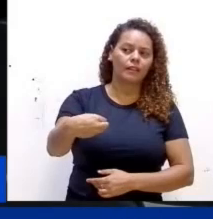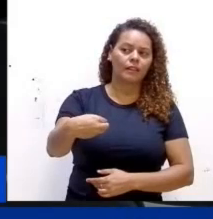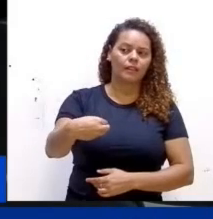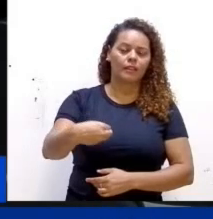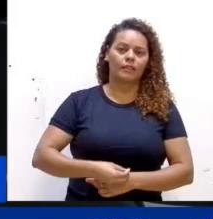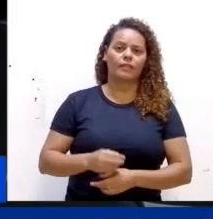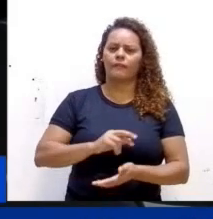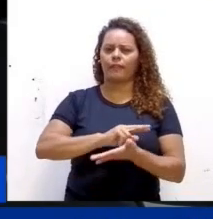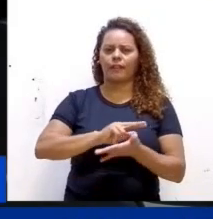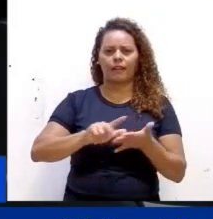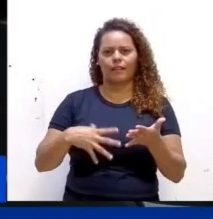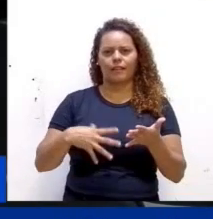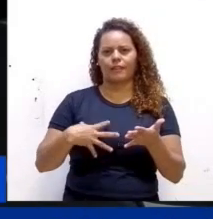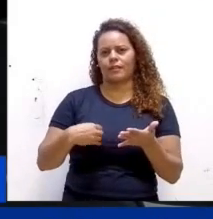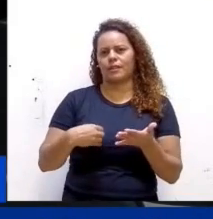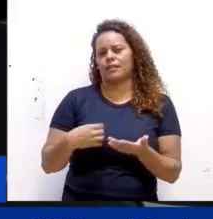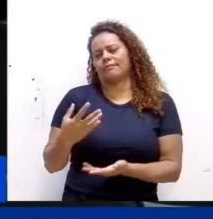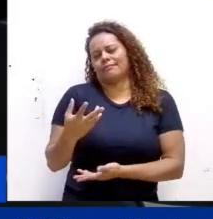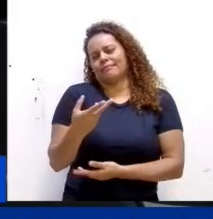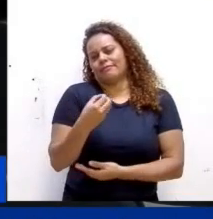Filho é maravilhoso, não é?